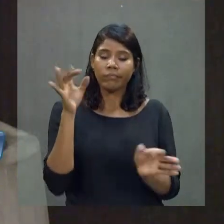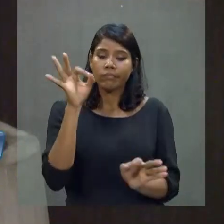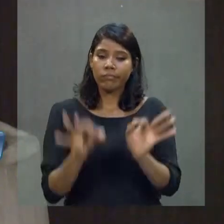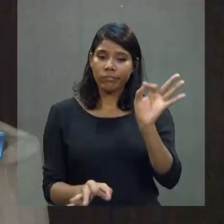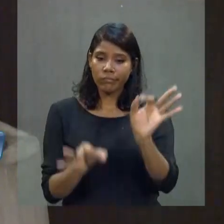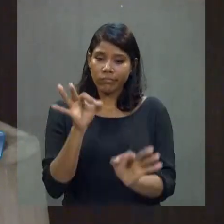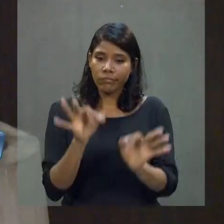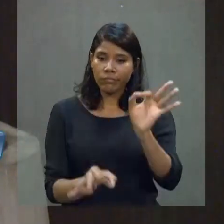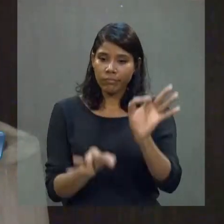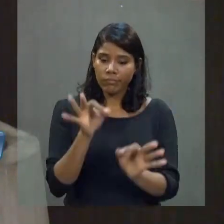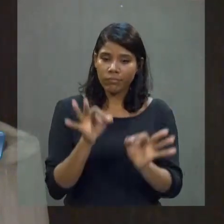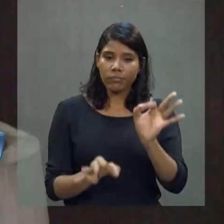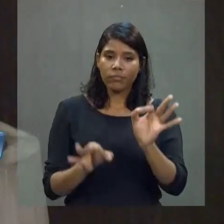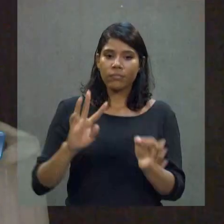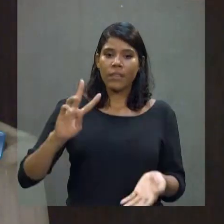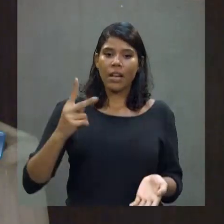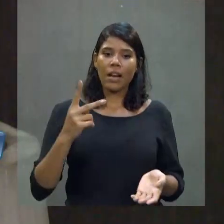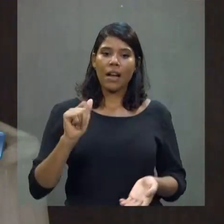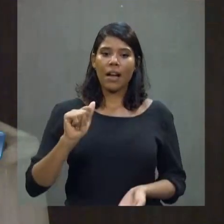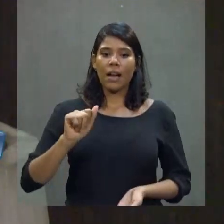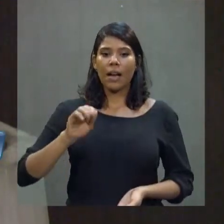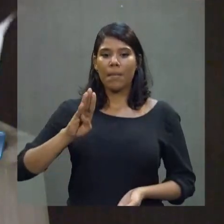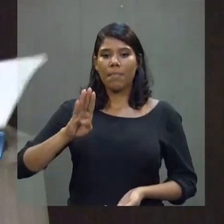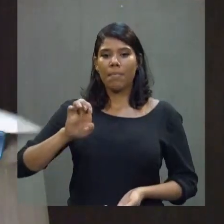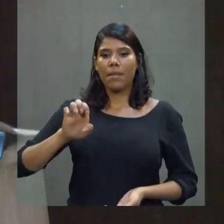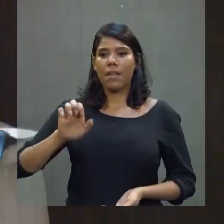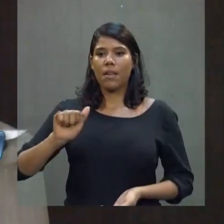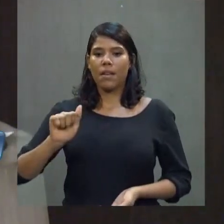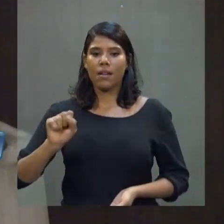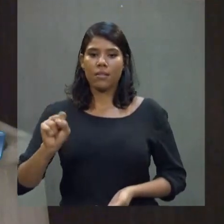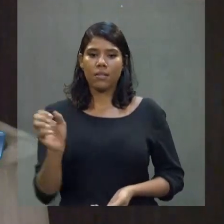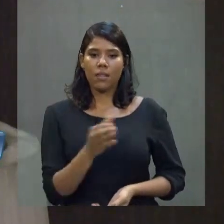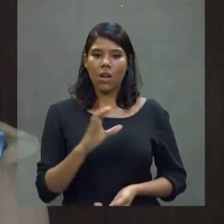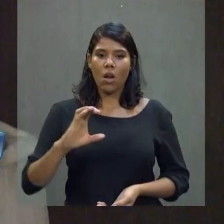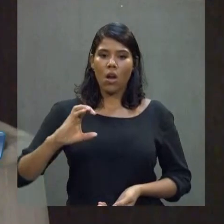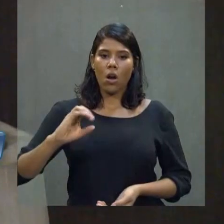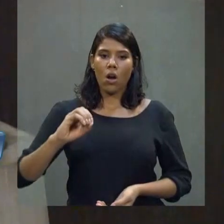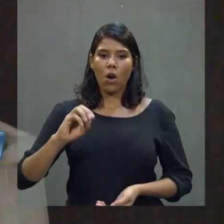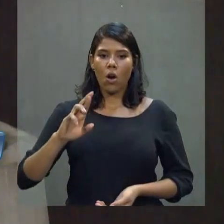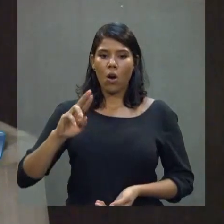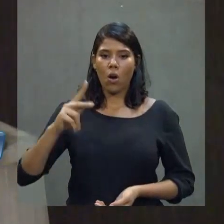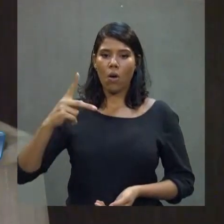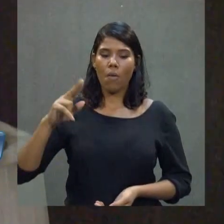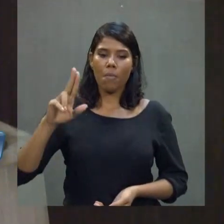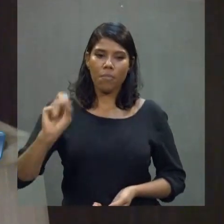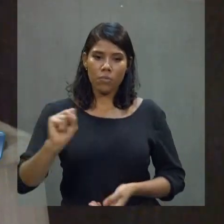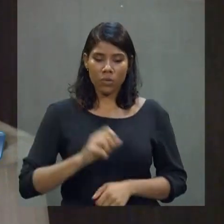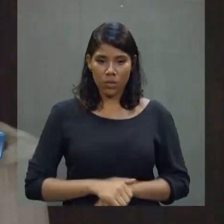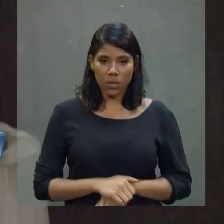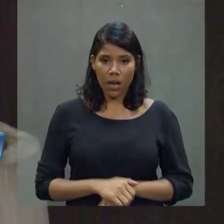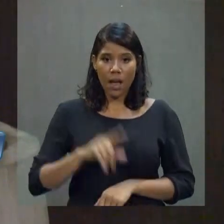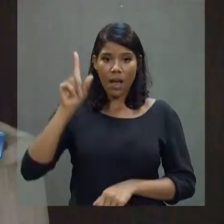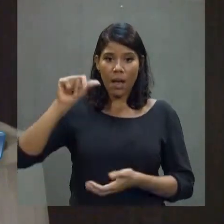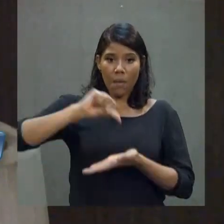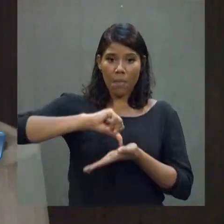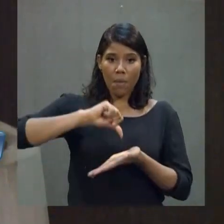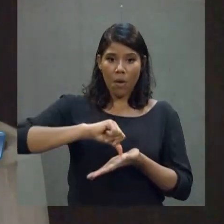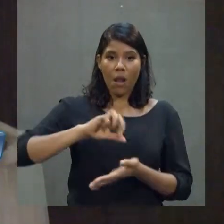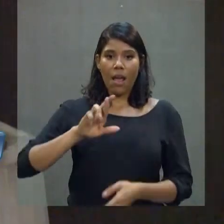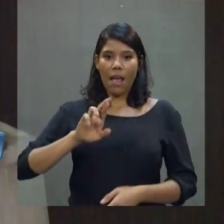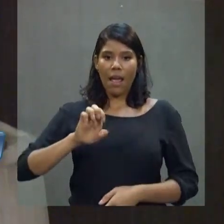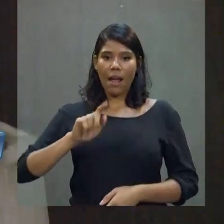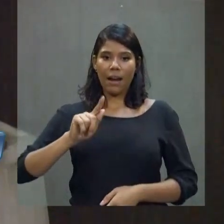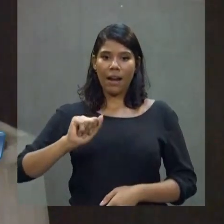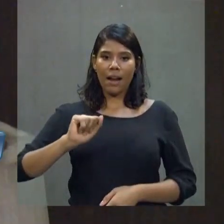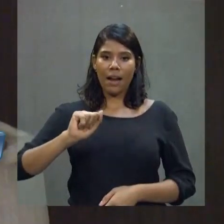com habeas corpus para sair da unidade. Foi a unidade da refinaria Gabriel Passos, a REGAP, em